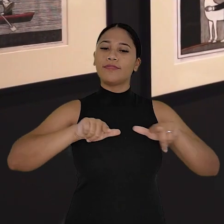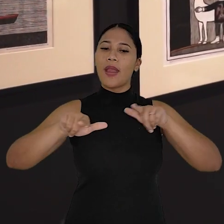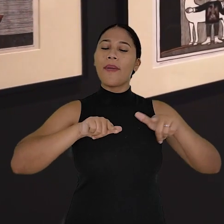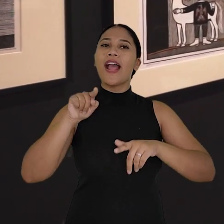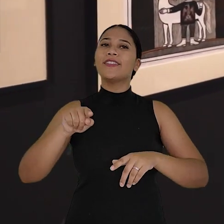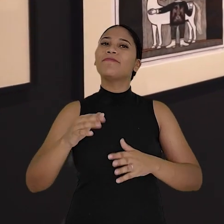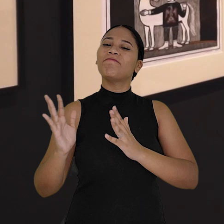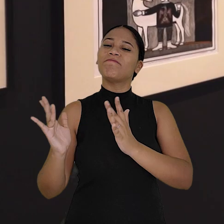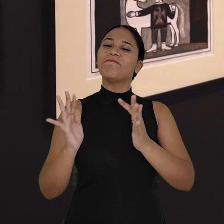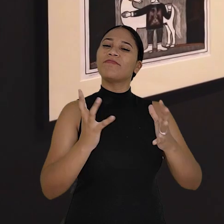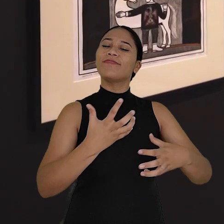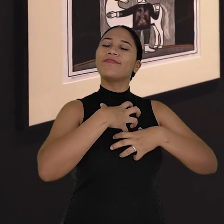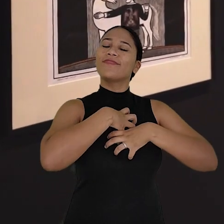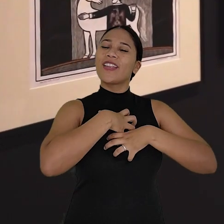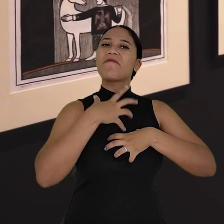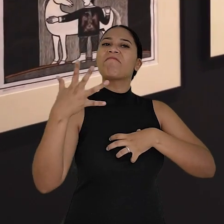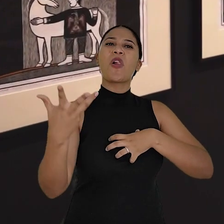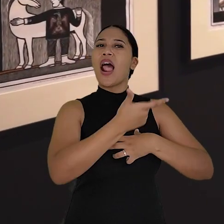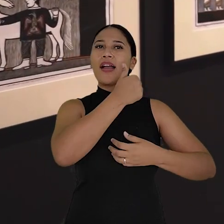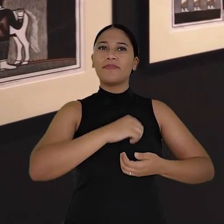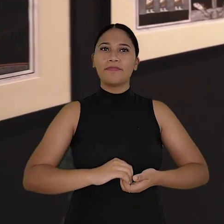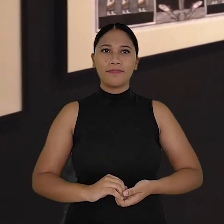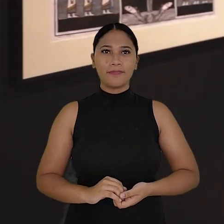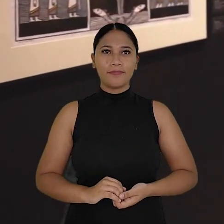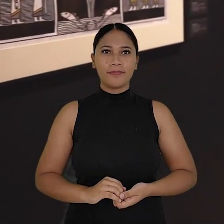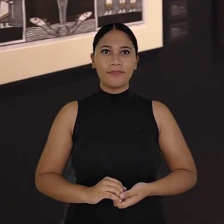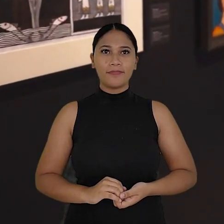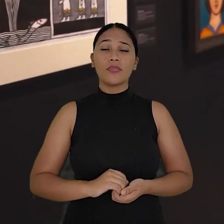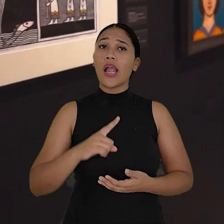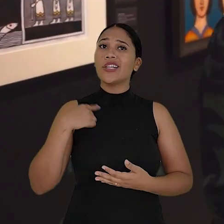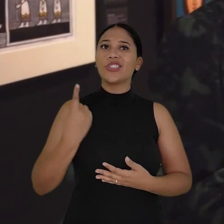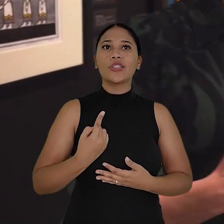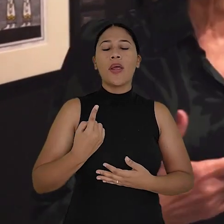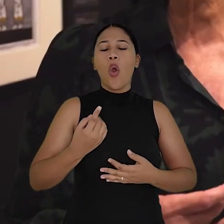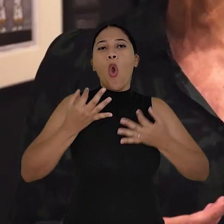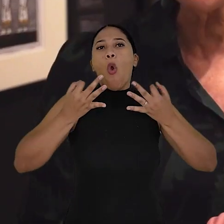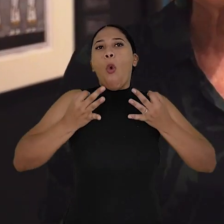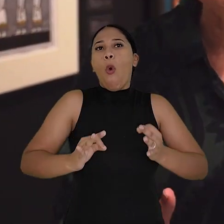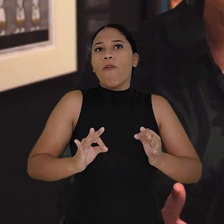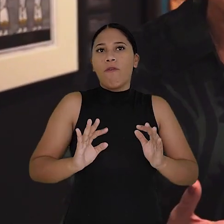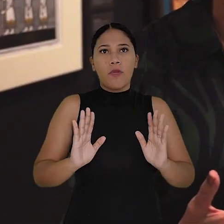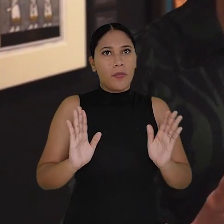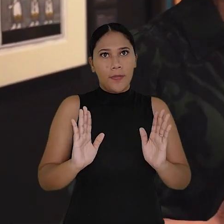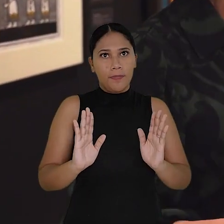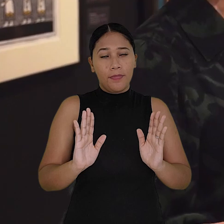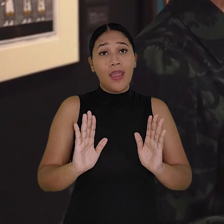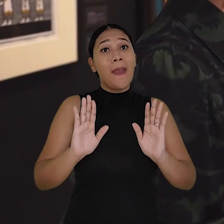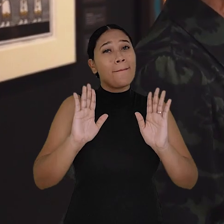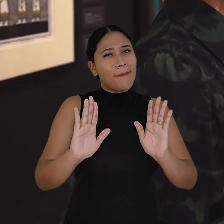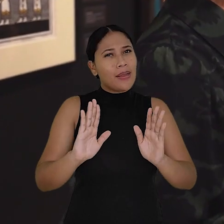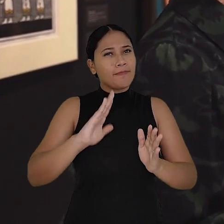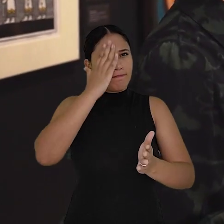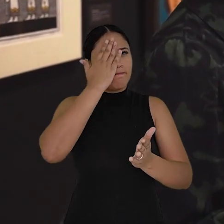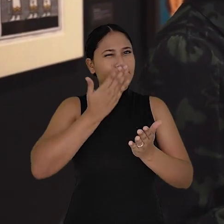o trabalho dele de uma forma assim espetacular. A gente não tem como afirmar para